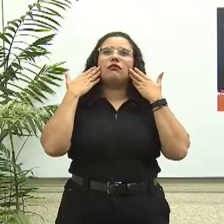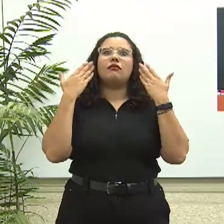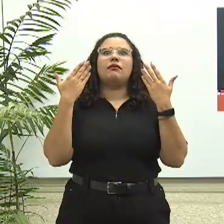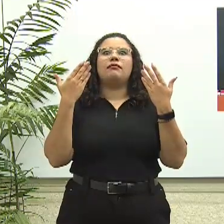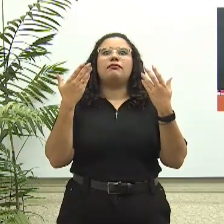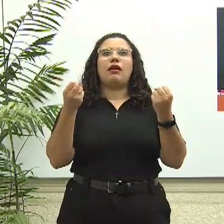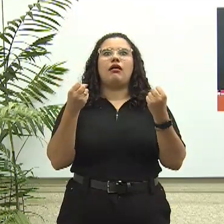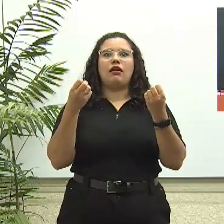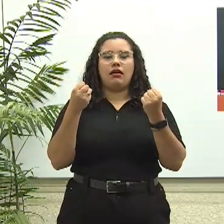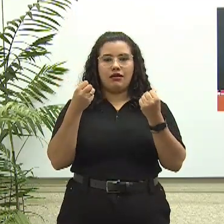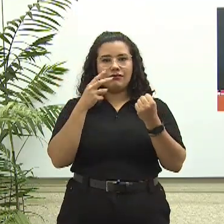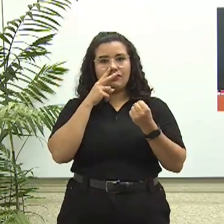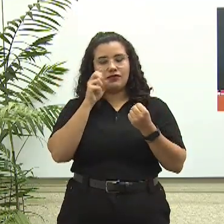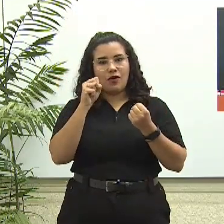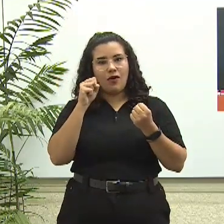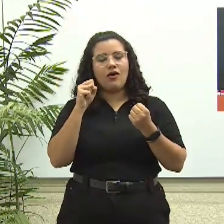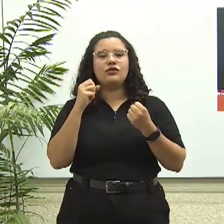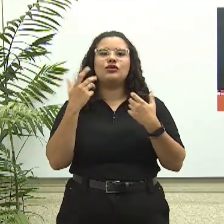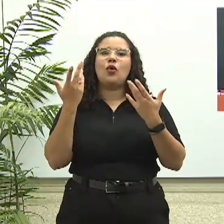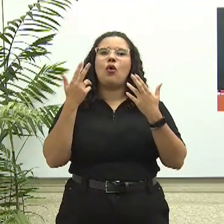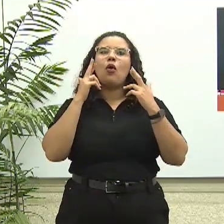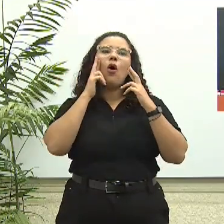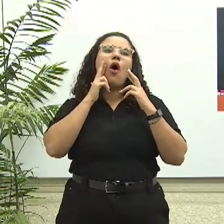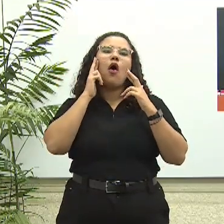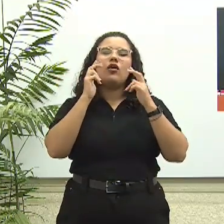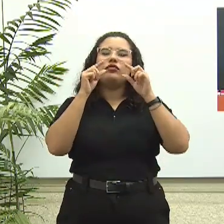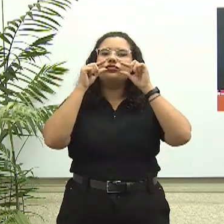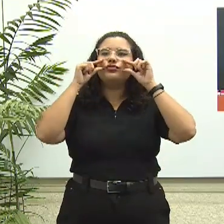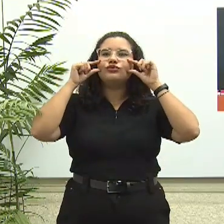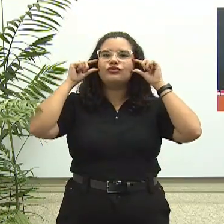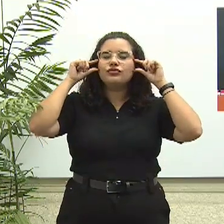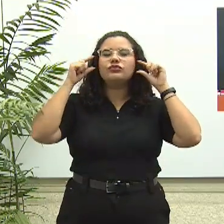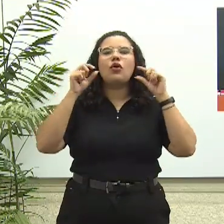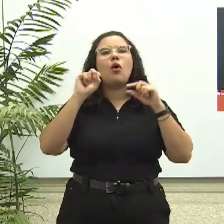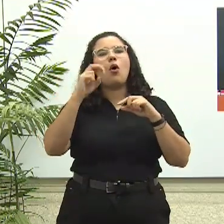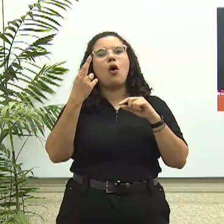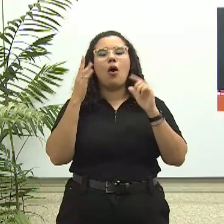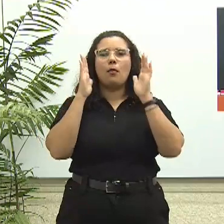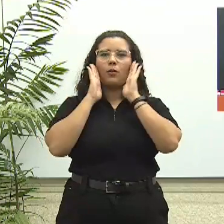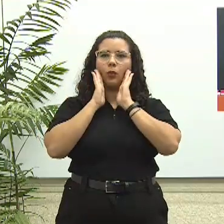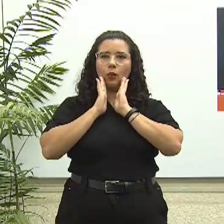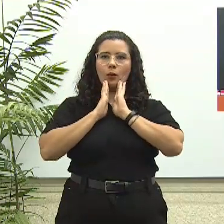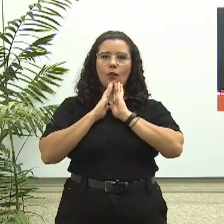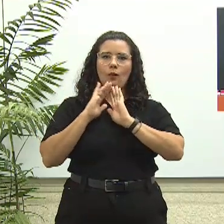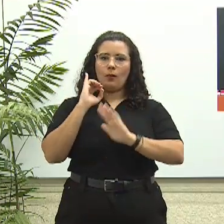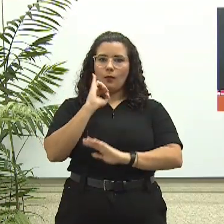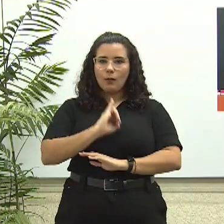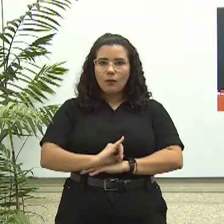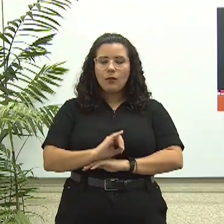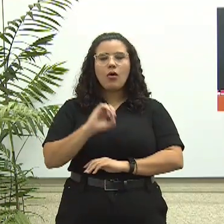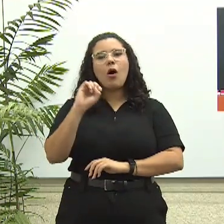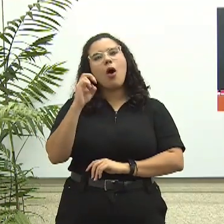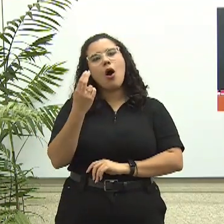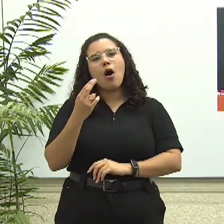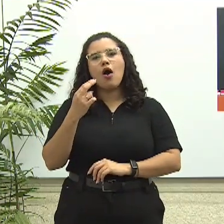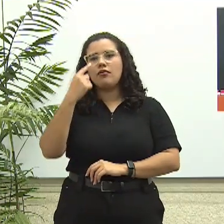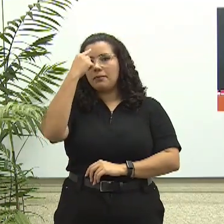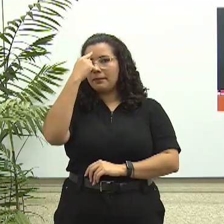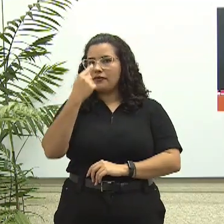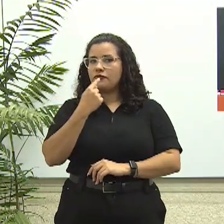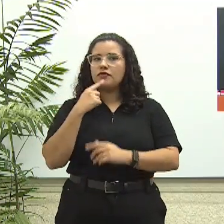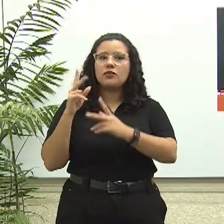vai ficando branco todo mundo vai ficando Rosado todo mundo vai ficando magro todo mundo vai ficando com o mesmo